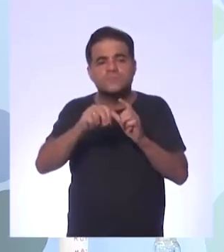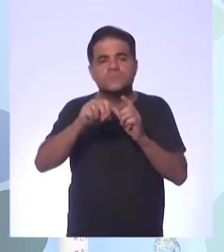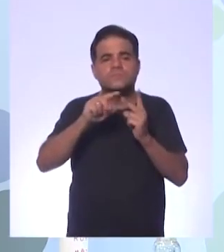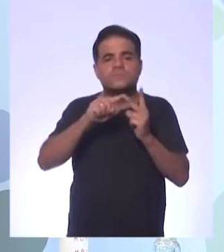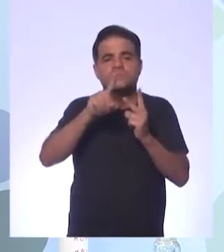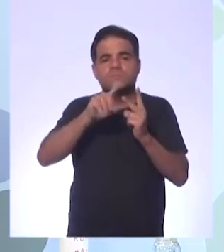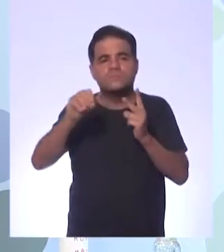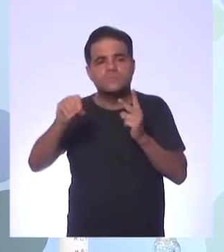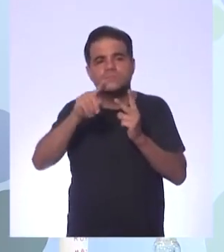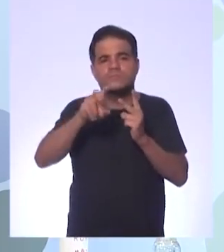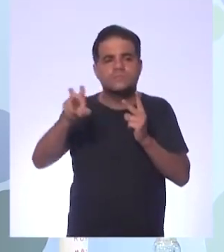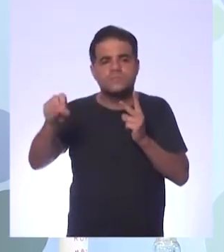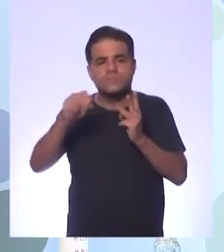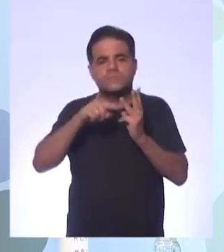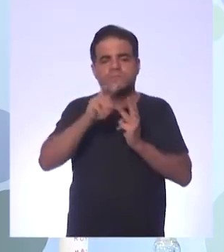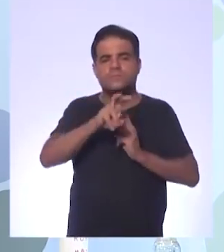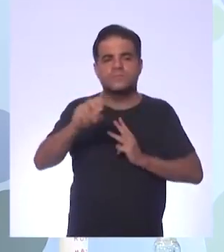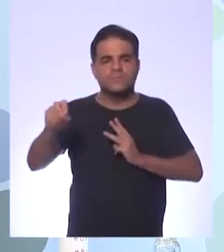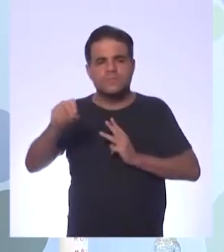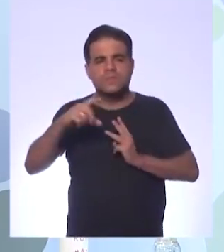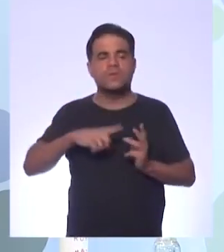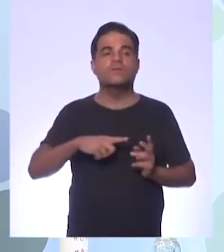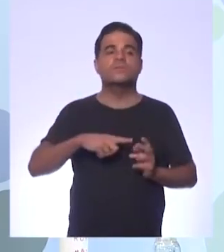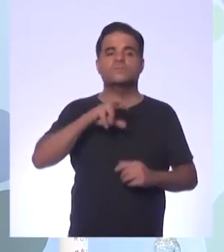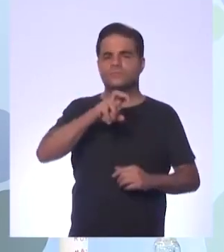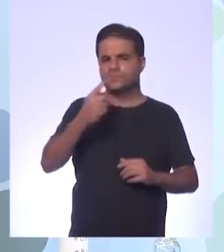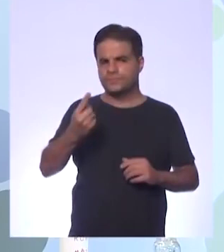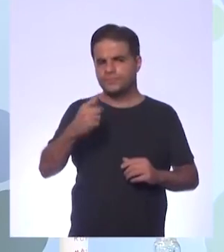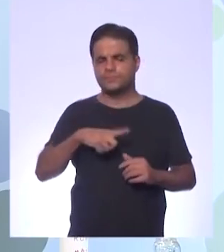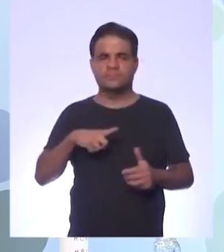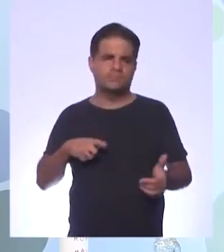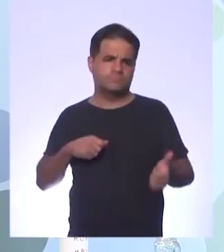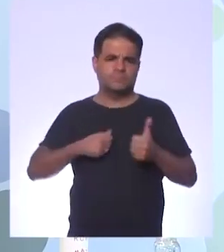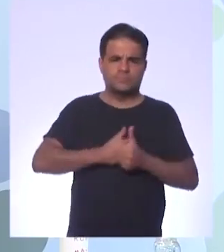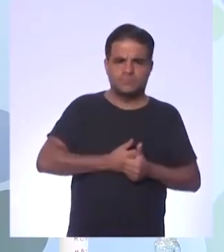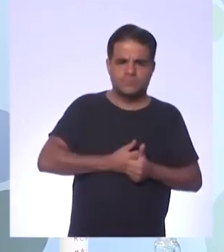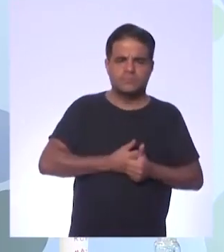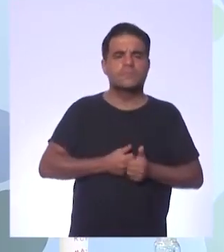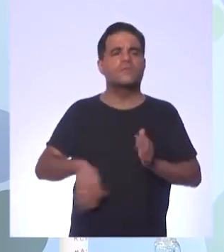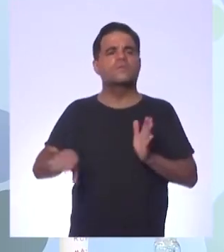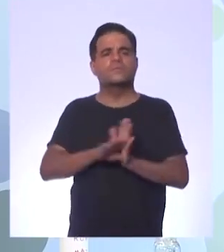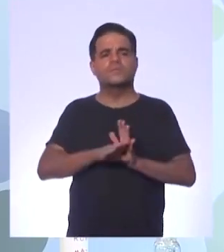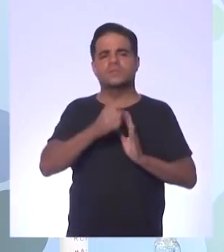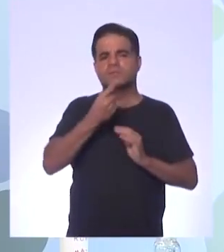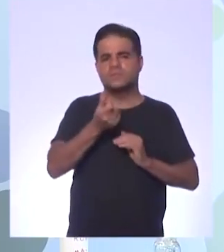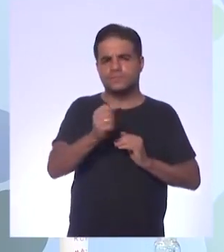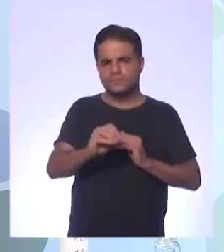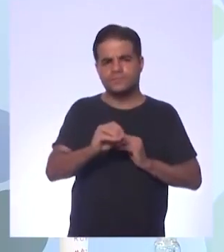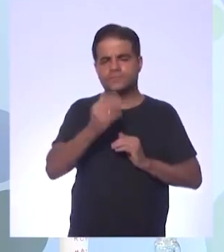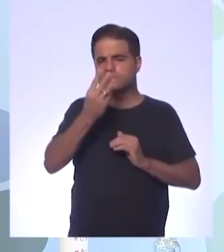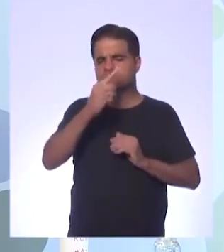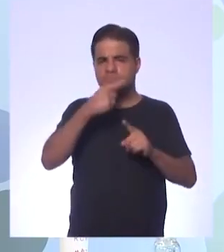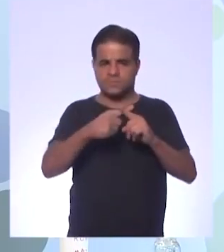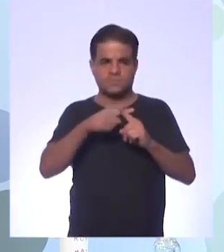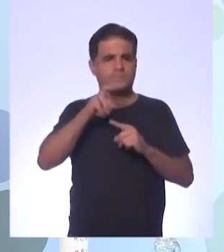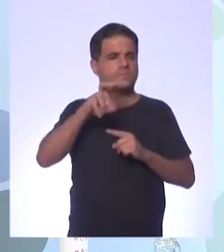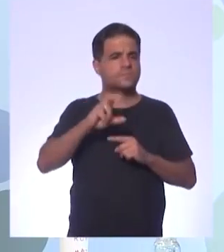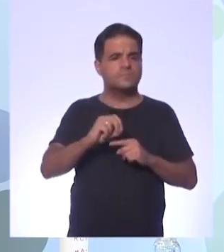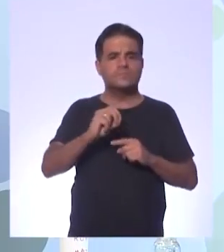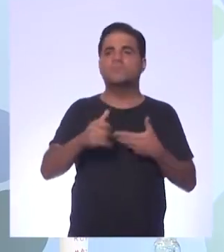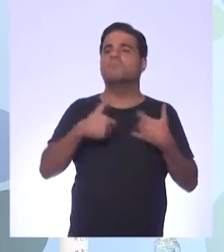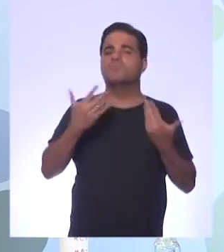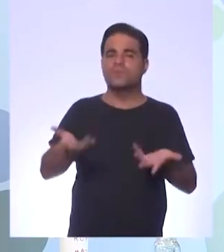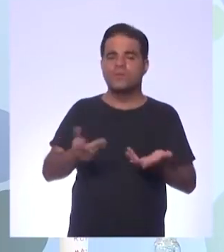100, 150, 200, né? A gente está em 51, dá bem próximo desse 50. Para chegar no 160, 3 vezes 50